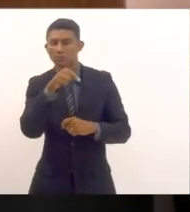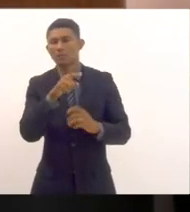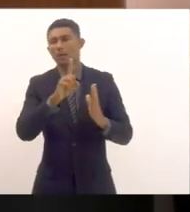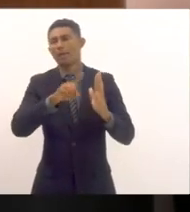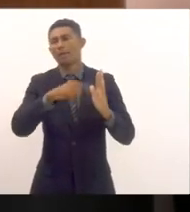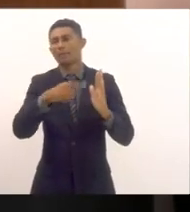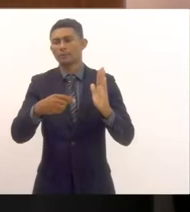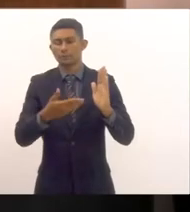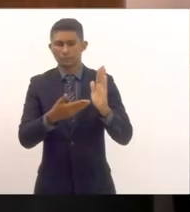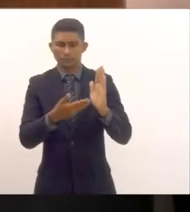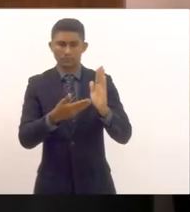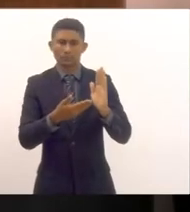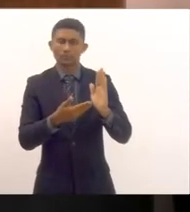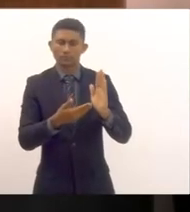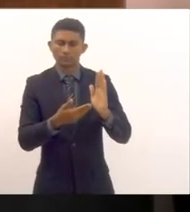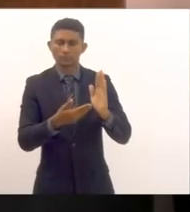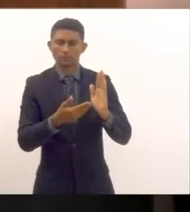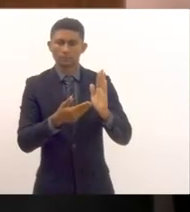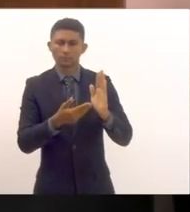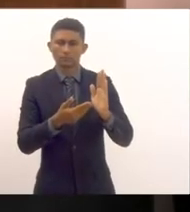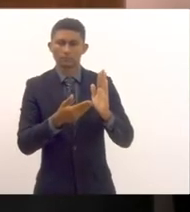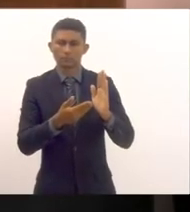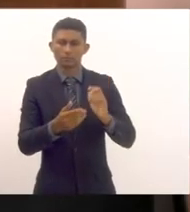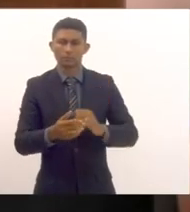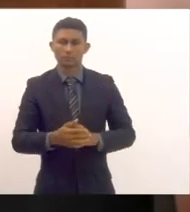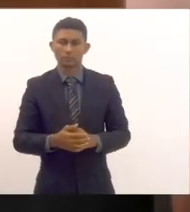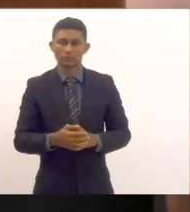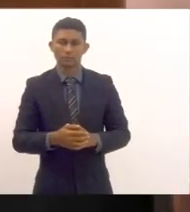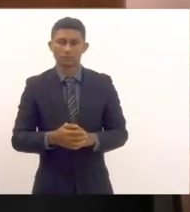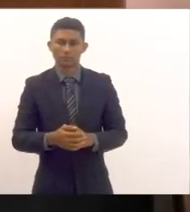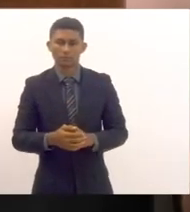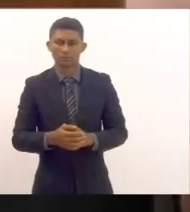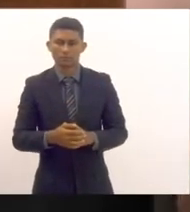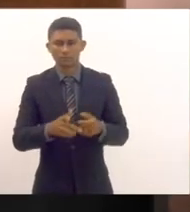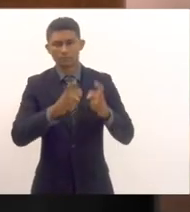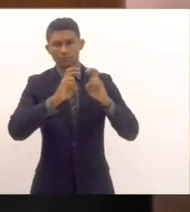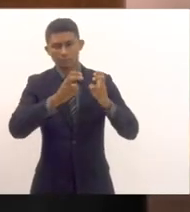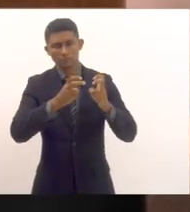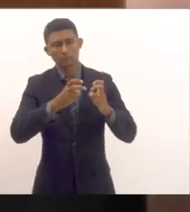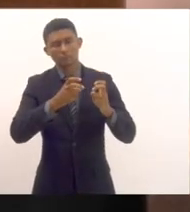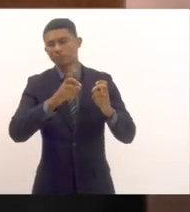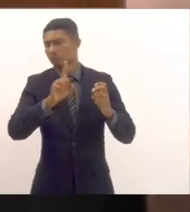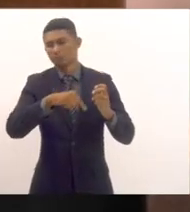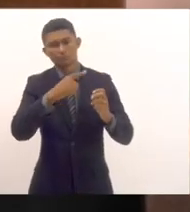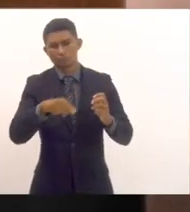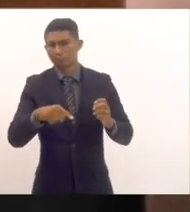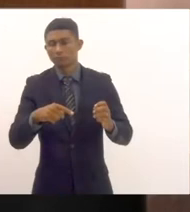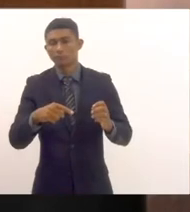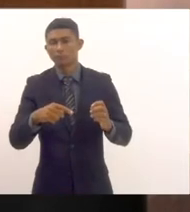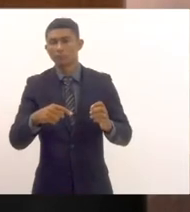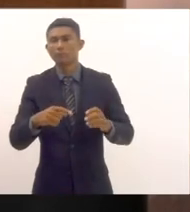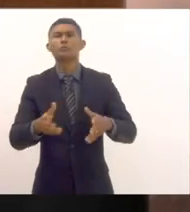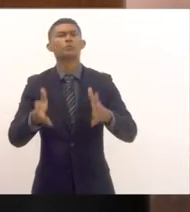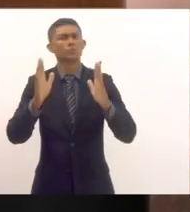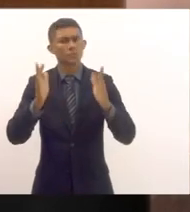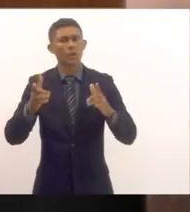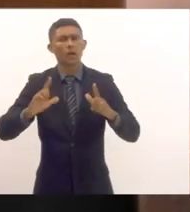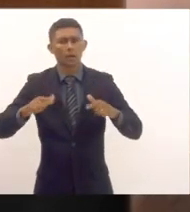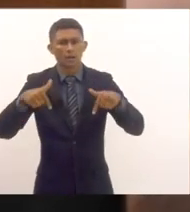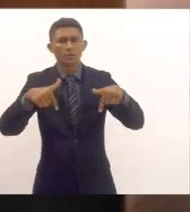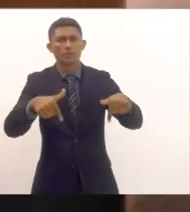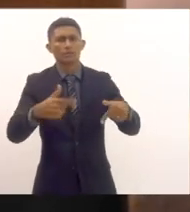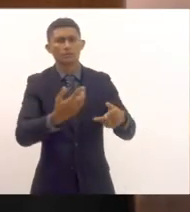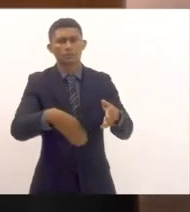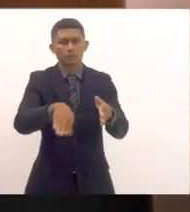é se cancela é se cancela trem e aí eu já gente já foi fazer ação em